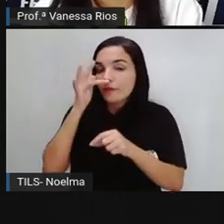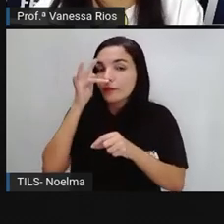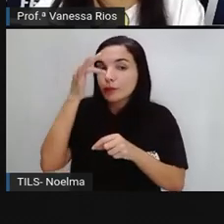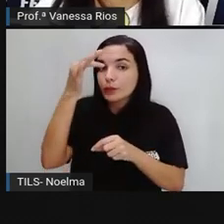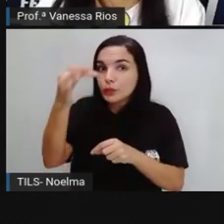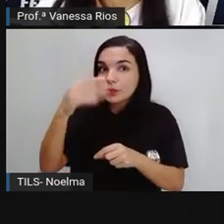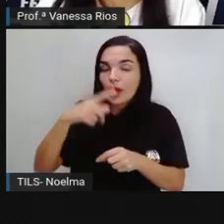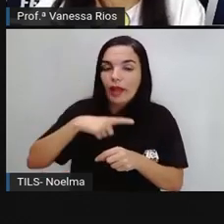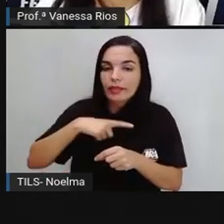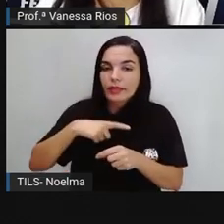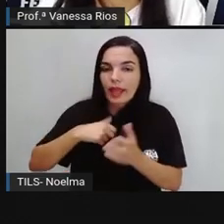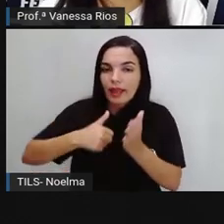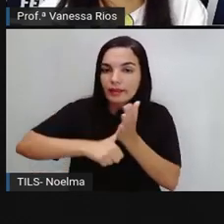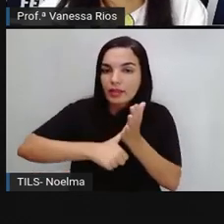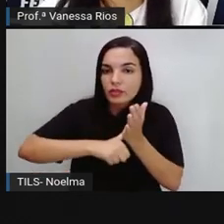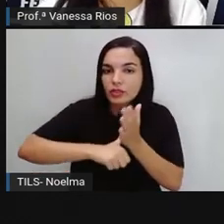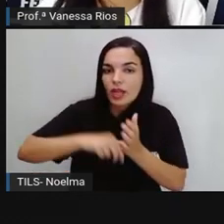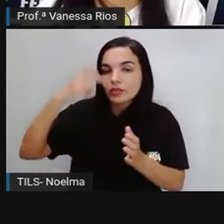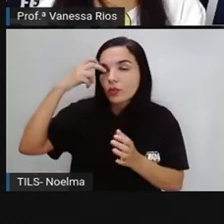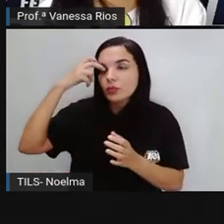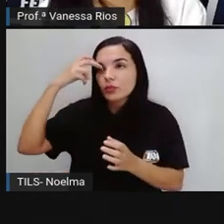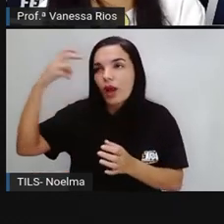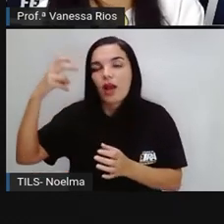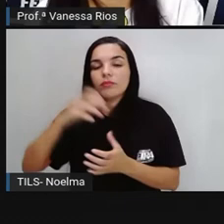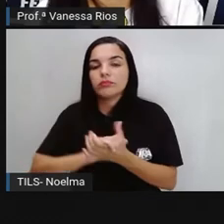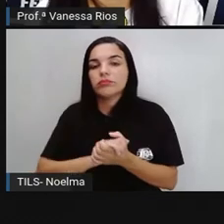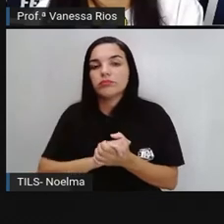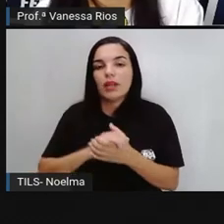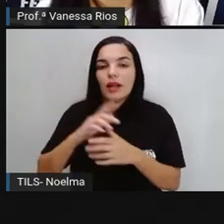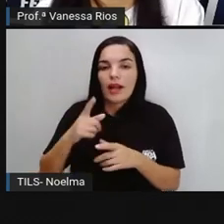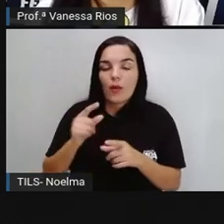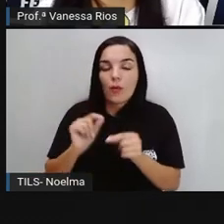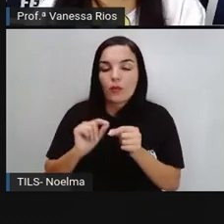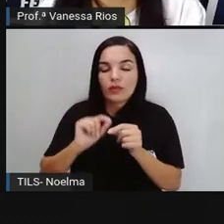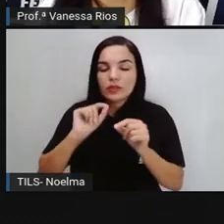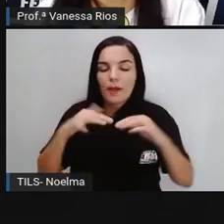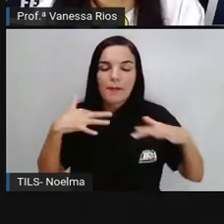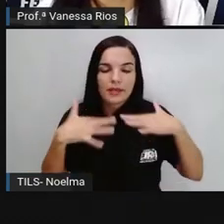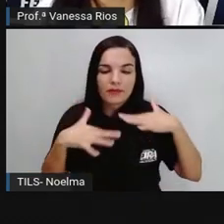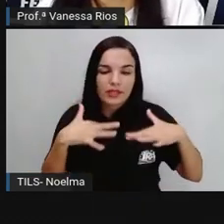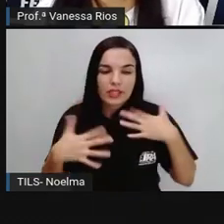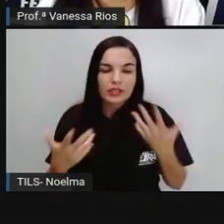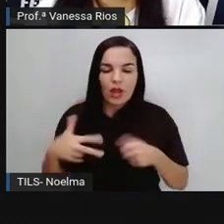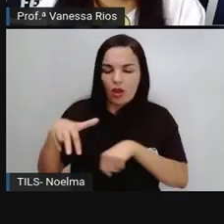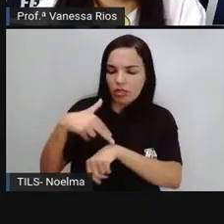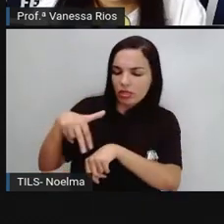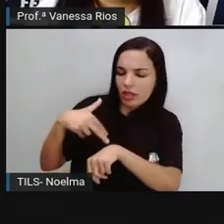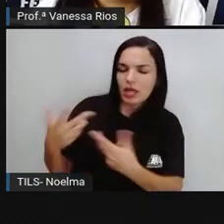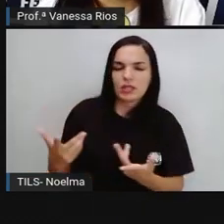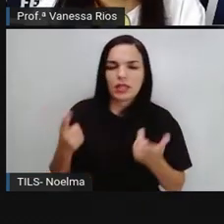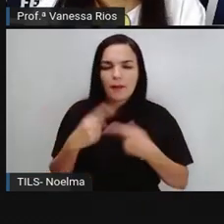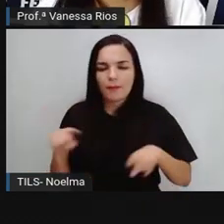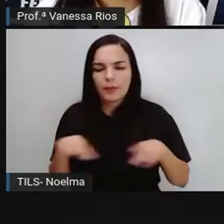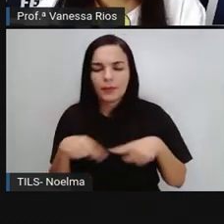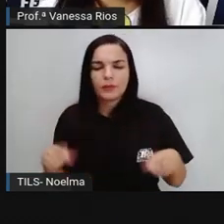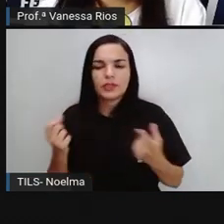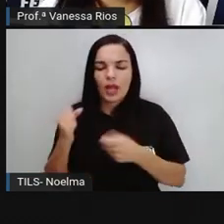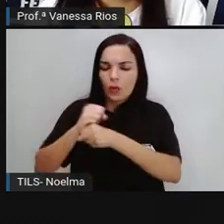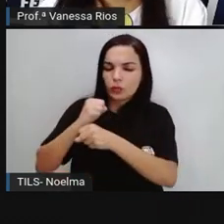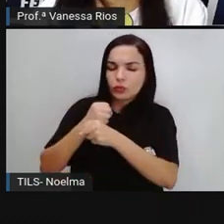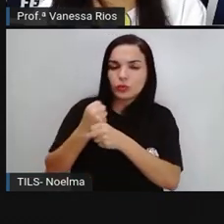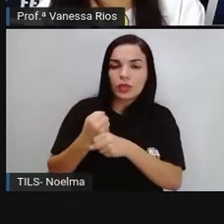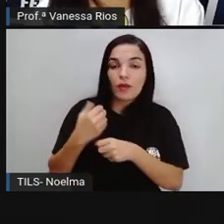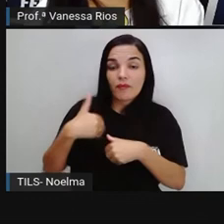cultural. Então, as manifestações, as construções, elas vão falar, elas vão explicar a nossa própria